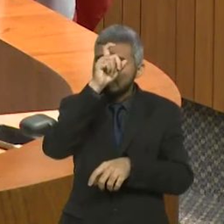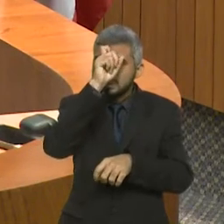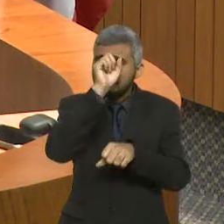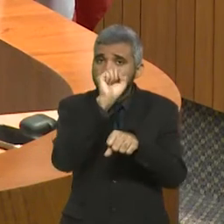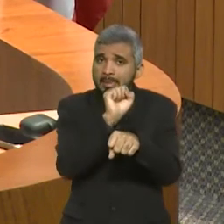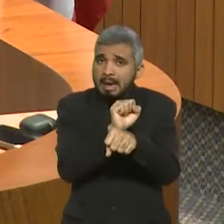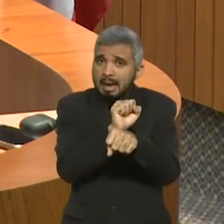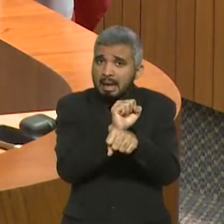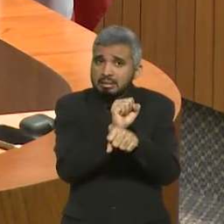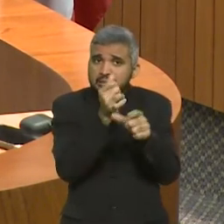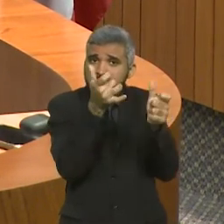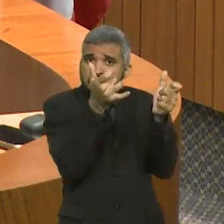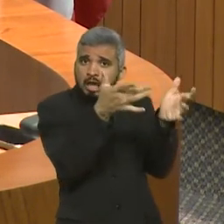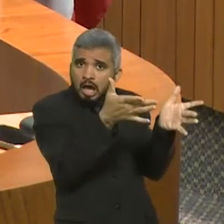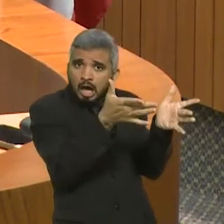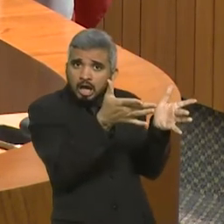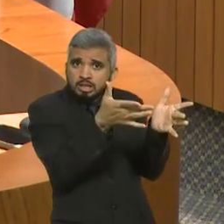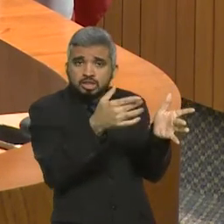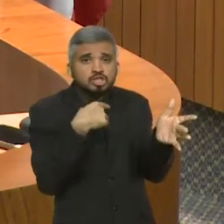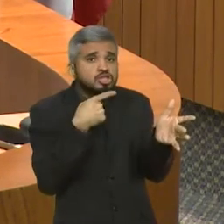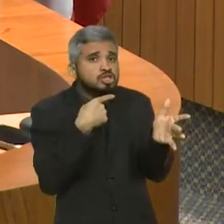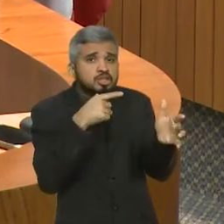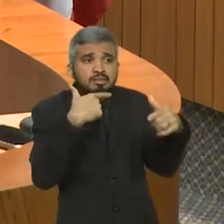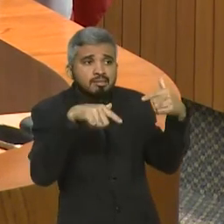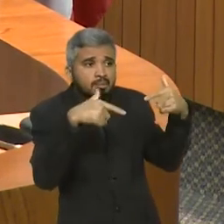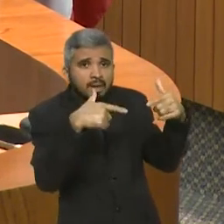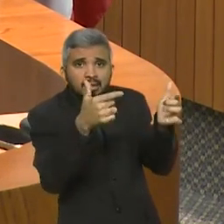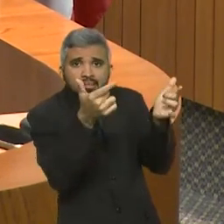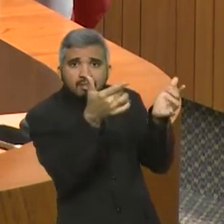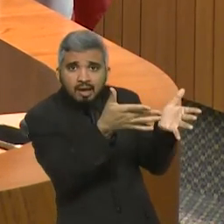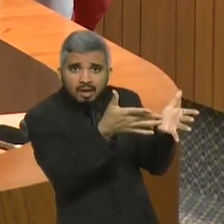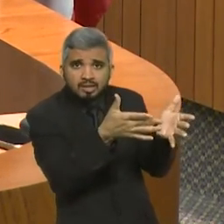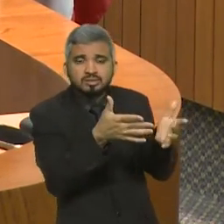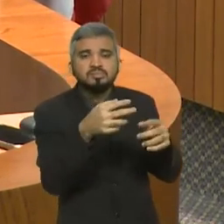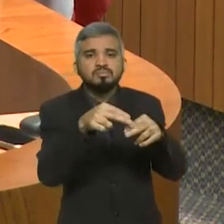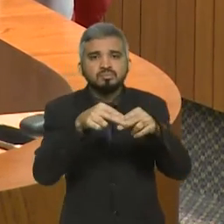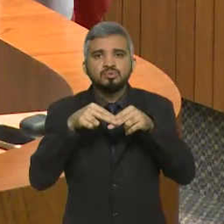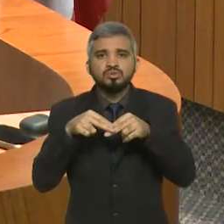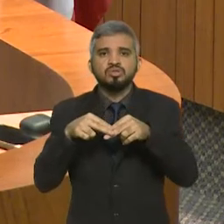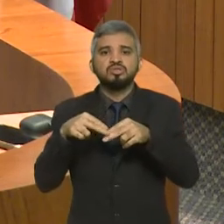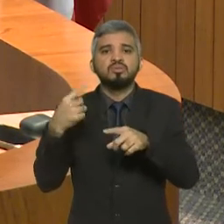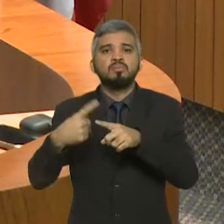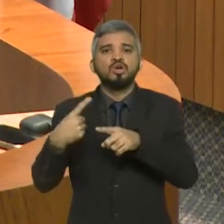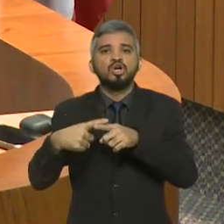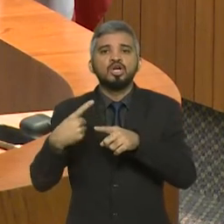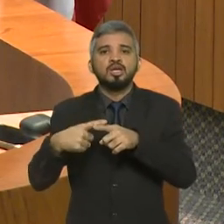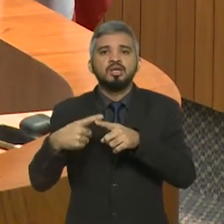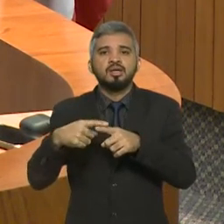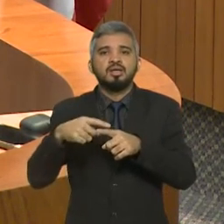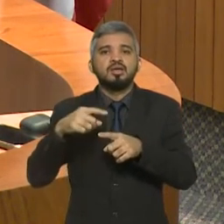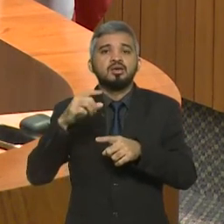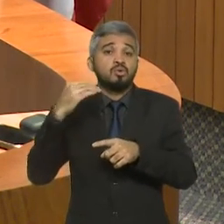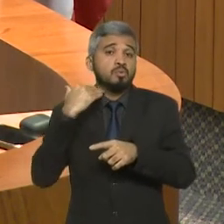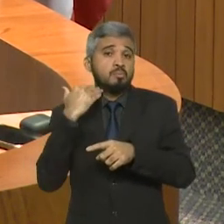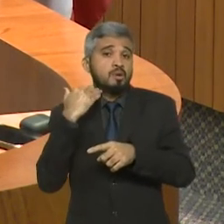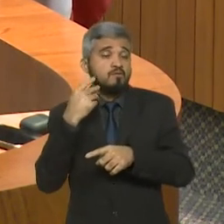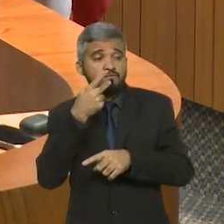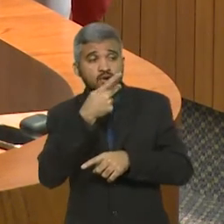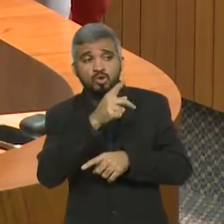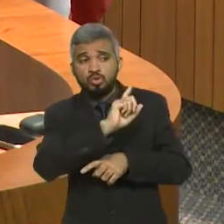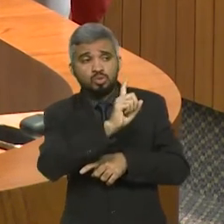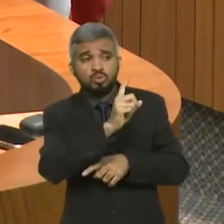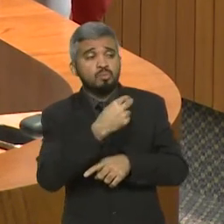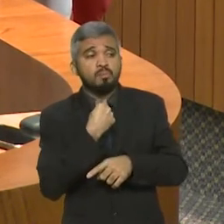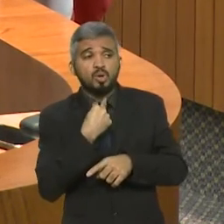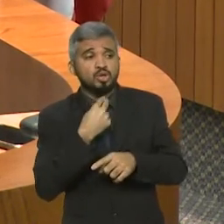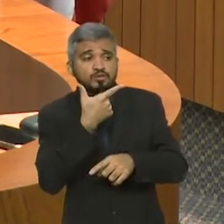obra e não tinha ninguém trabalhando, justamente porque o recurso poderia ser gasto, porque o hospital era de 20 leitos. E através desse projeto